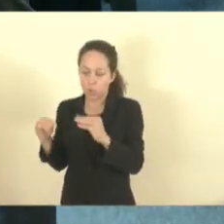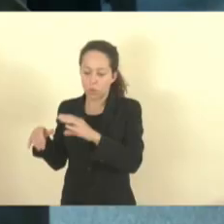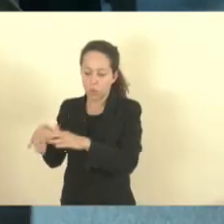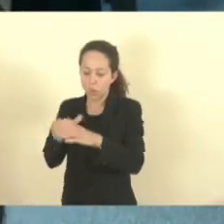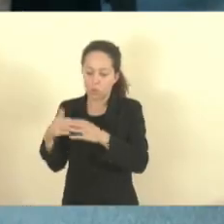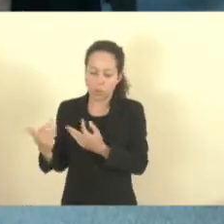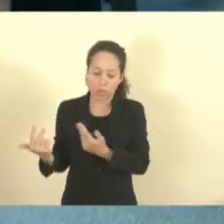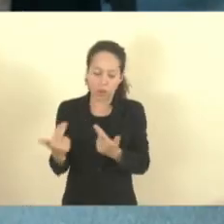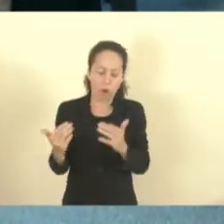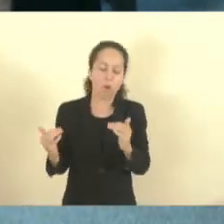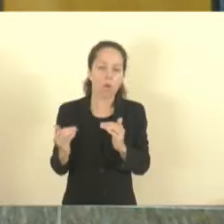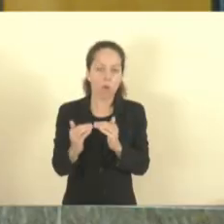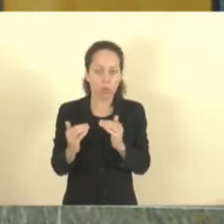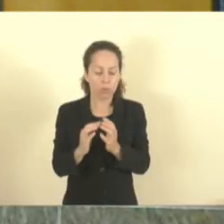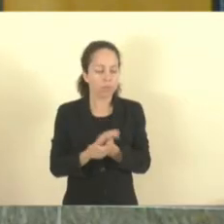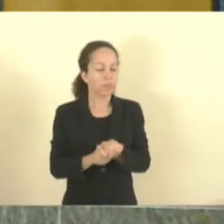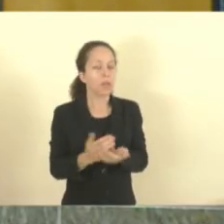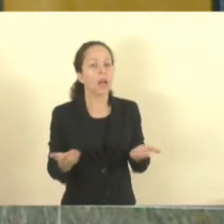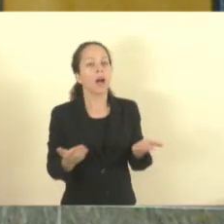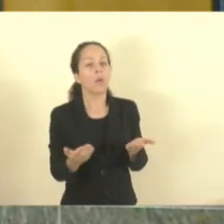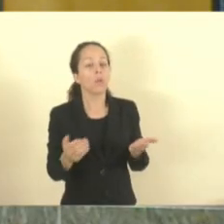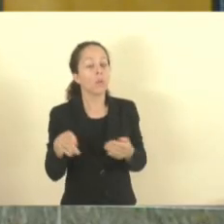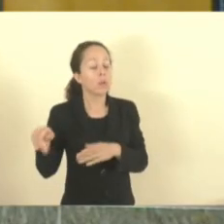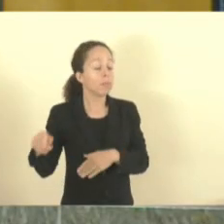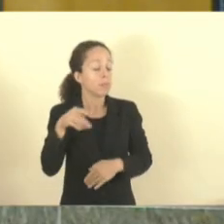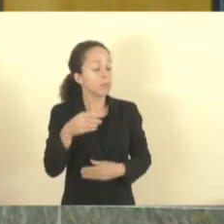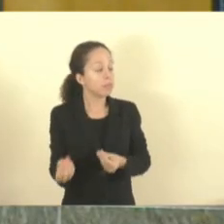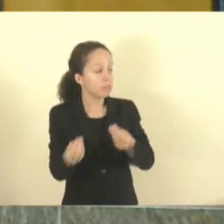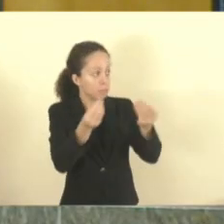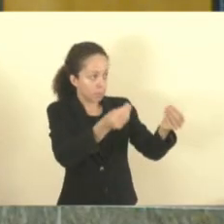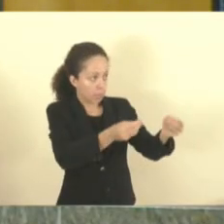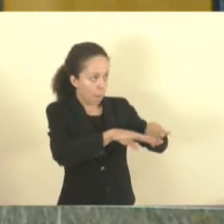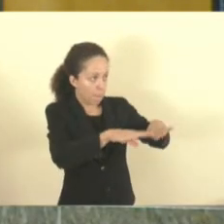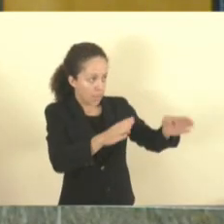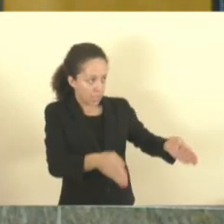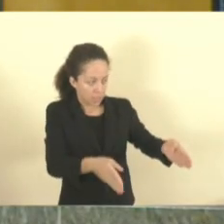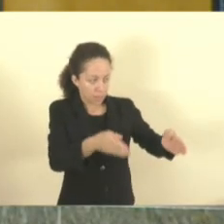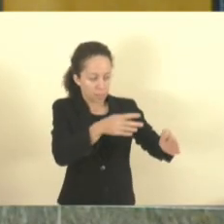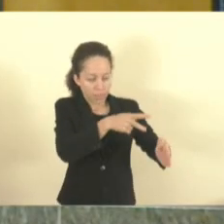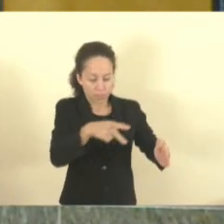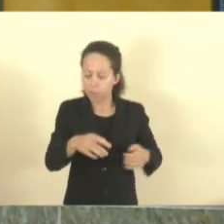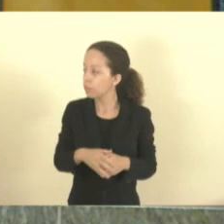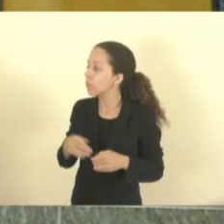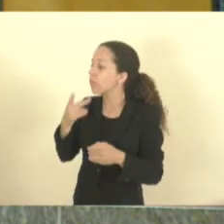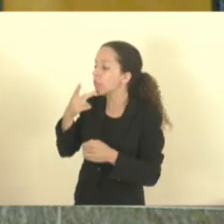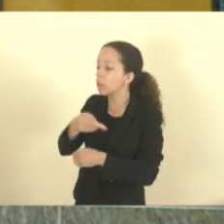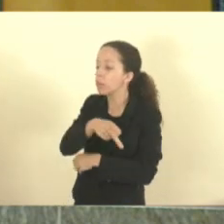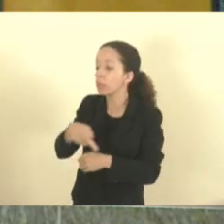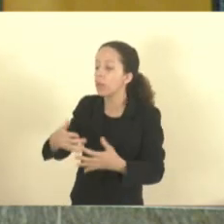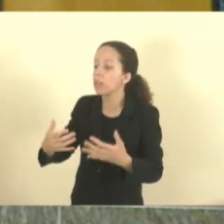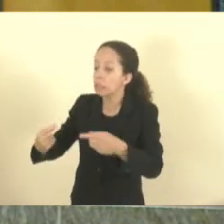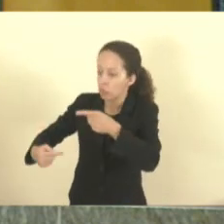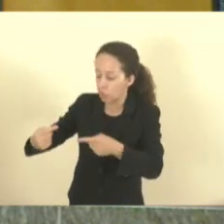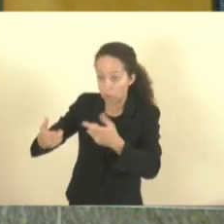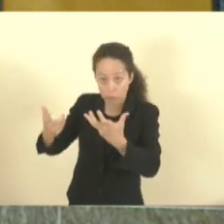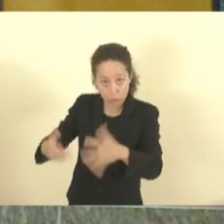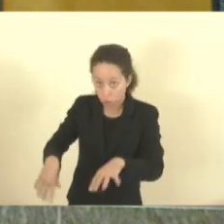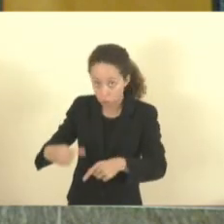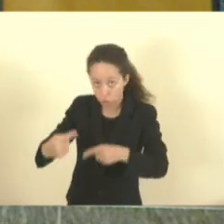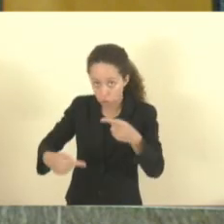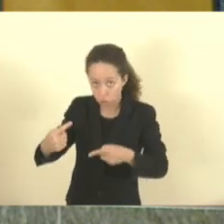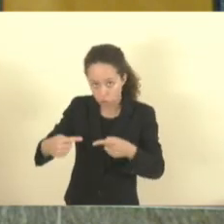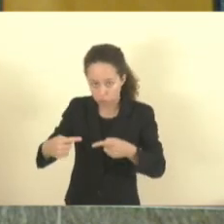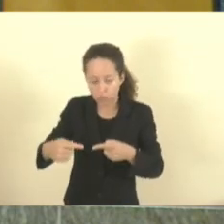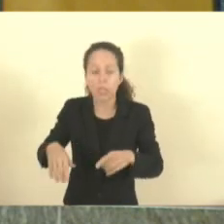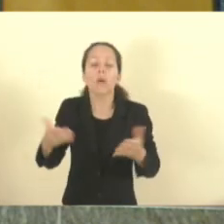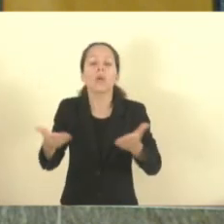mesa. Eu coloco a matéria em discussão. Não havendo quem queira discutir, em votação. Os deputados e deputadas que aprovam